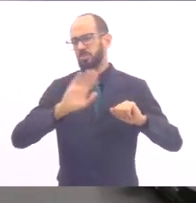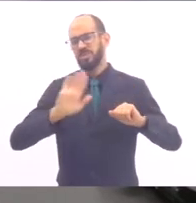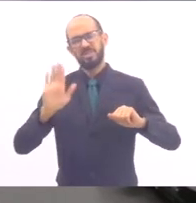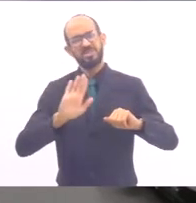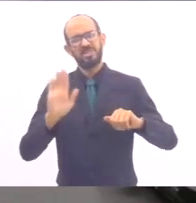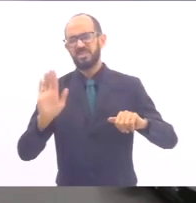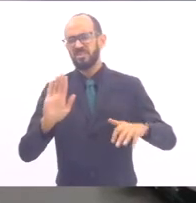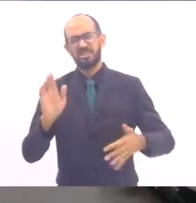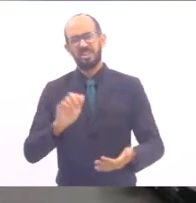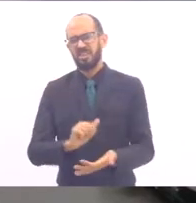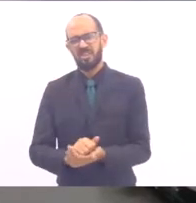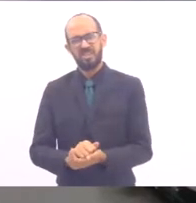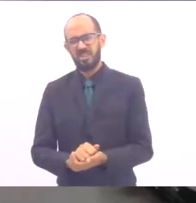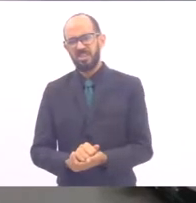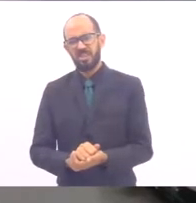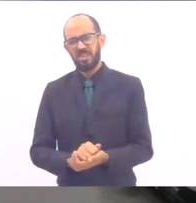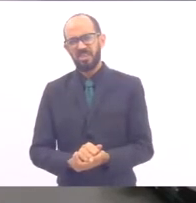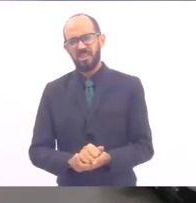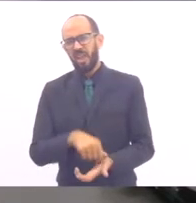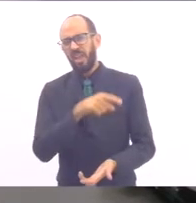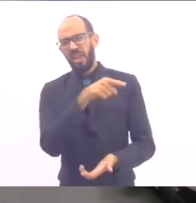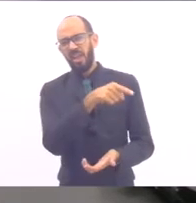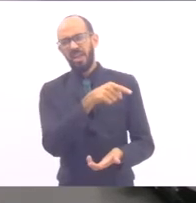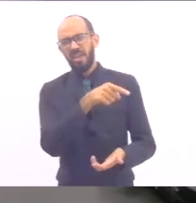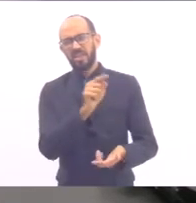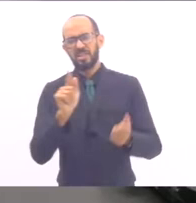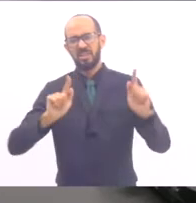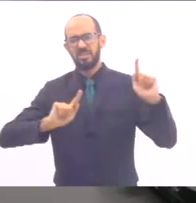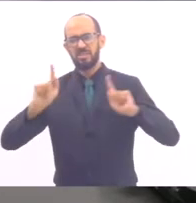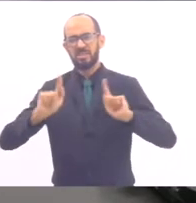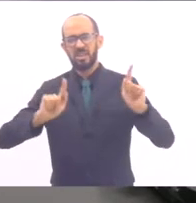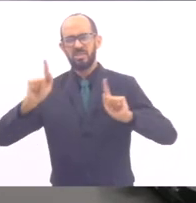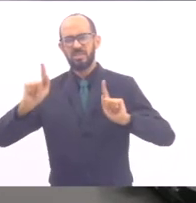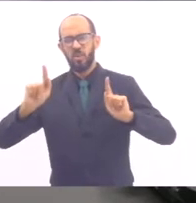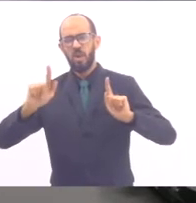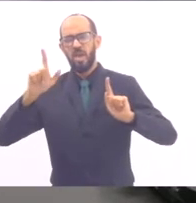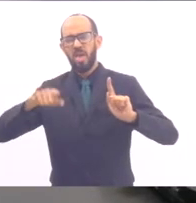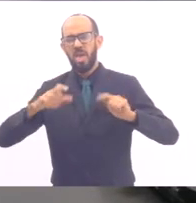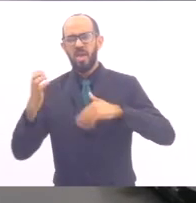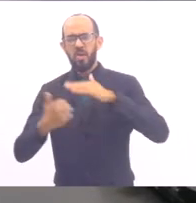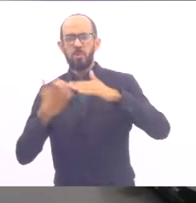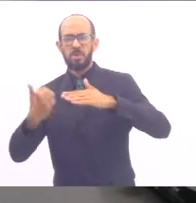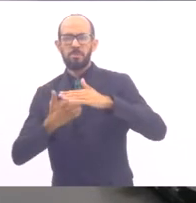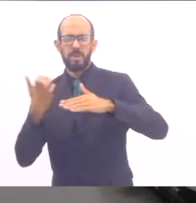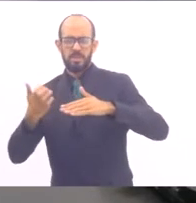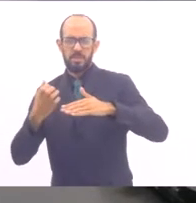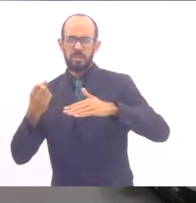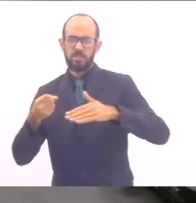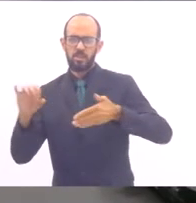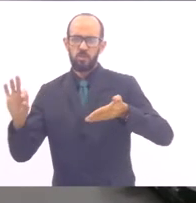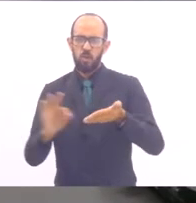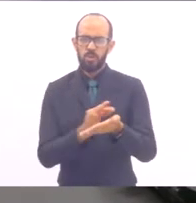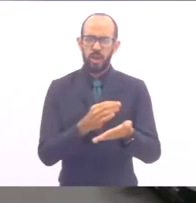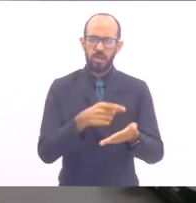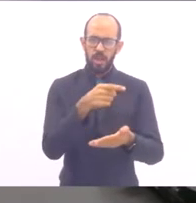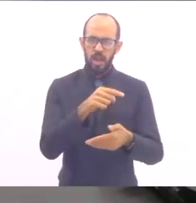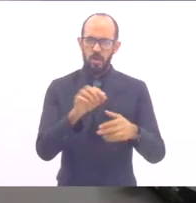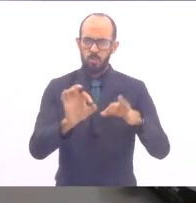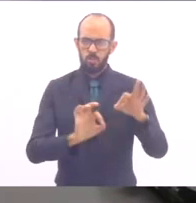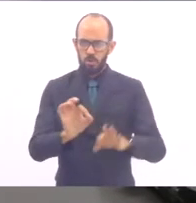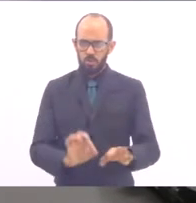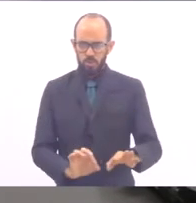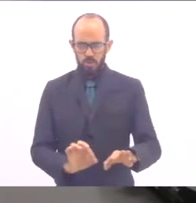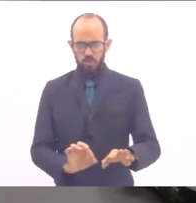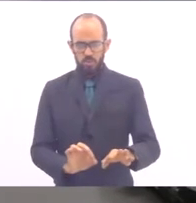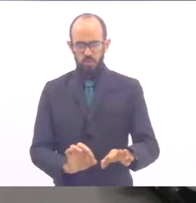para as cooperativas. Esse chamamento público tem a ver com empresas. Eu vou contratar, o Estado, o projeto, vai